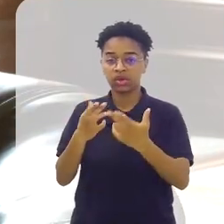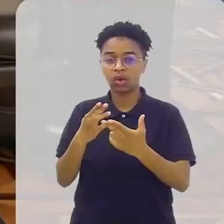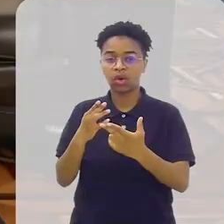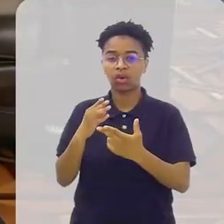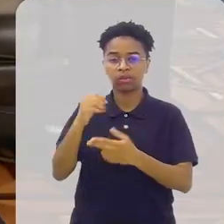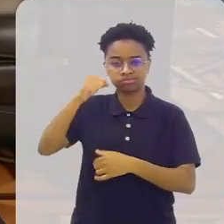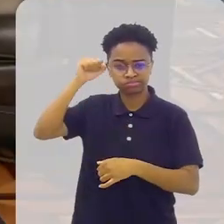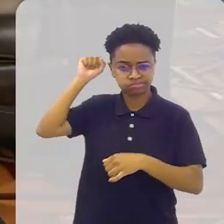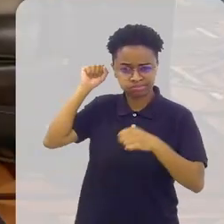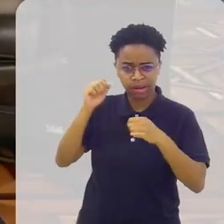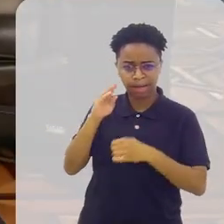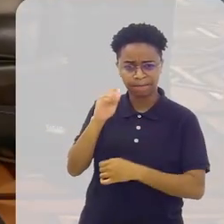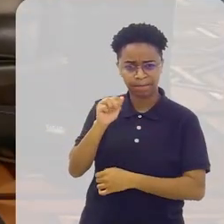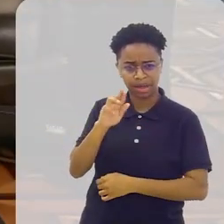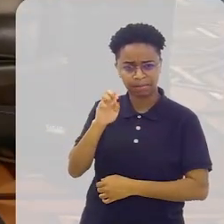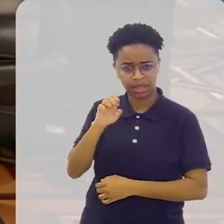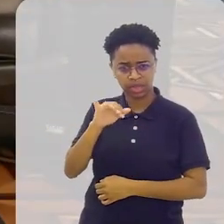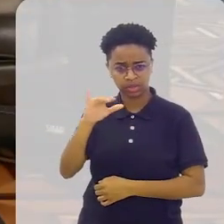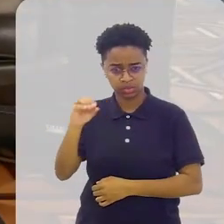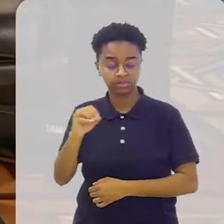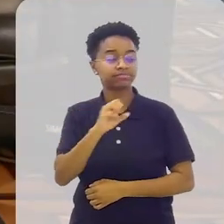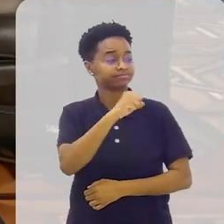forte masculino